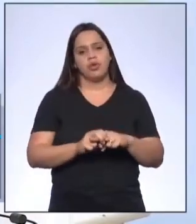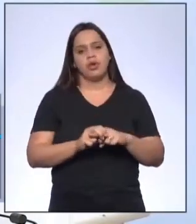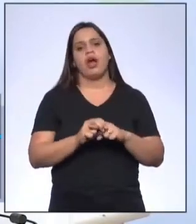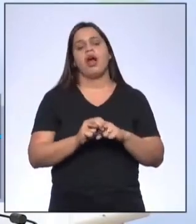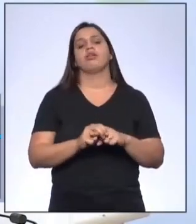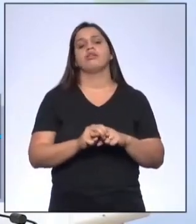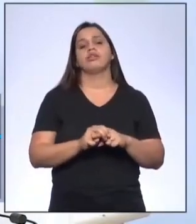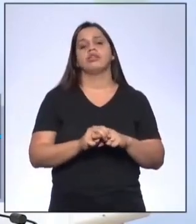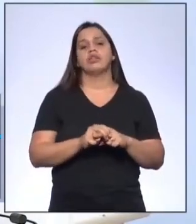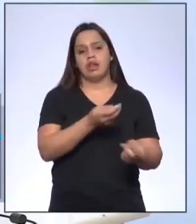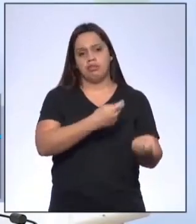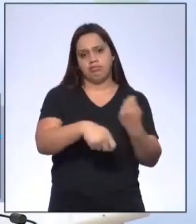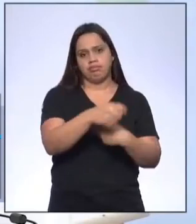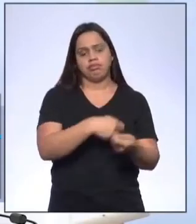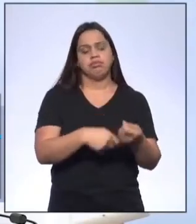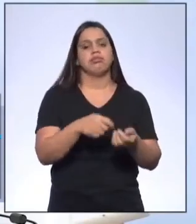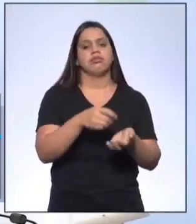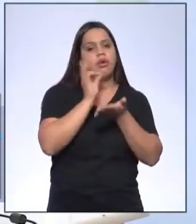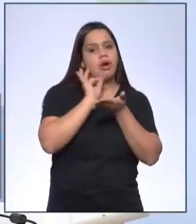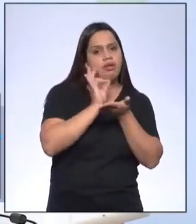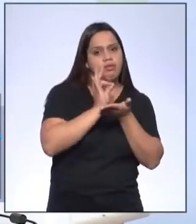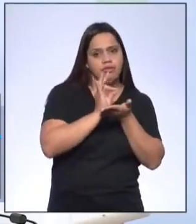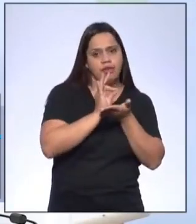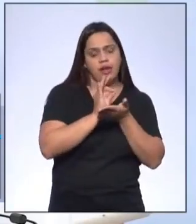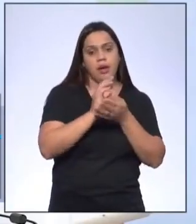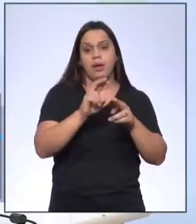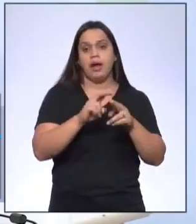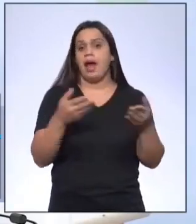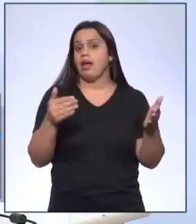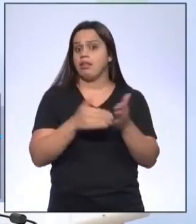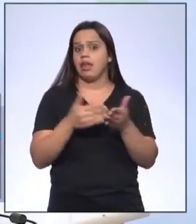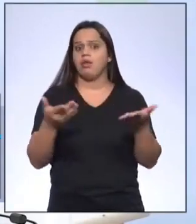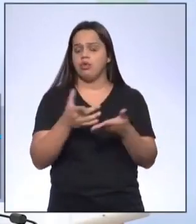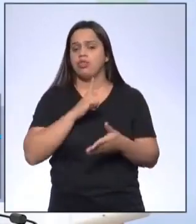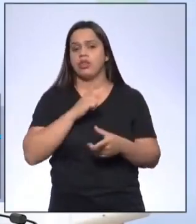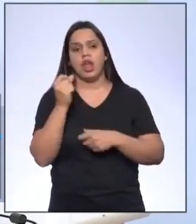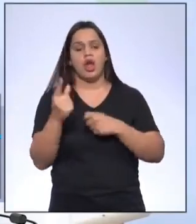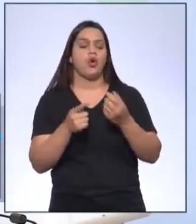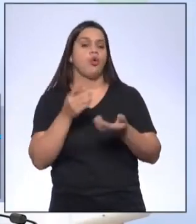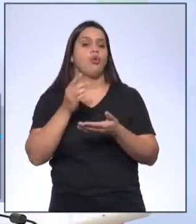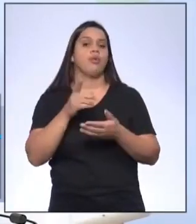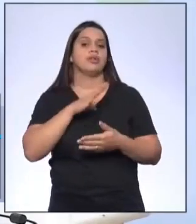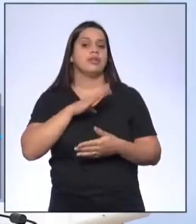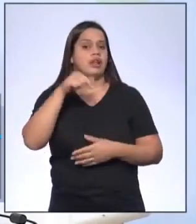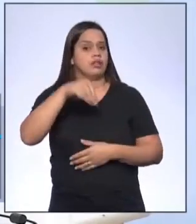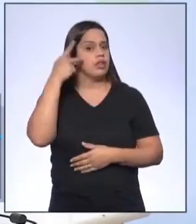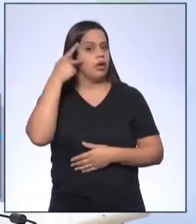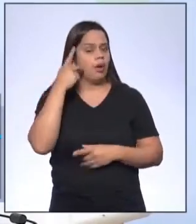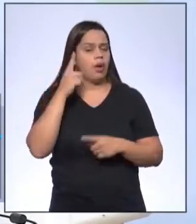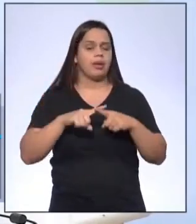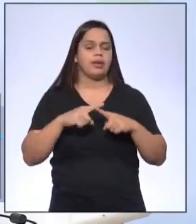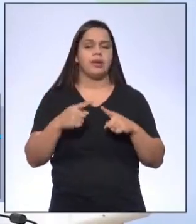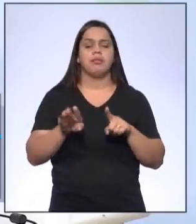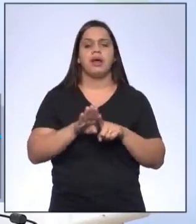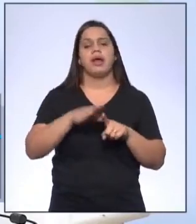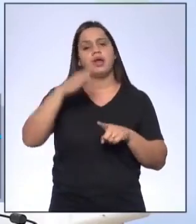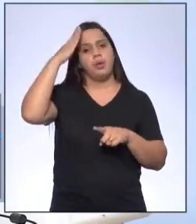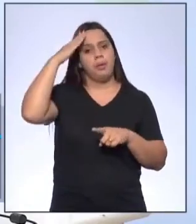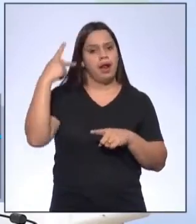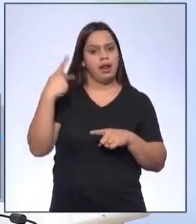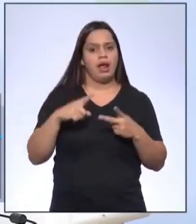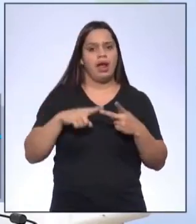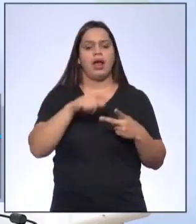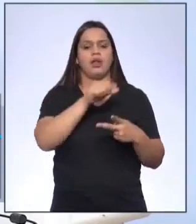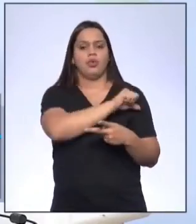Até hoje tem essa característica aí de algumas cidades aqui de São Paulo. Mas não só aqui, né? No Paraná, no Rio de Janeiro,